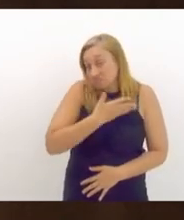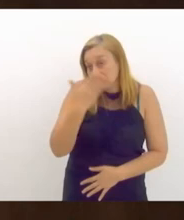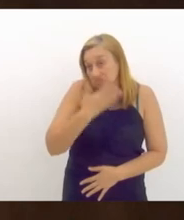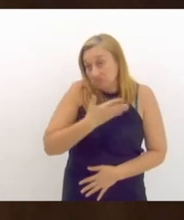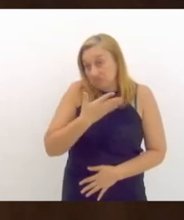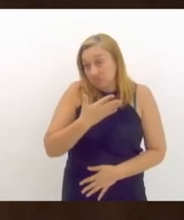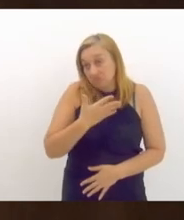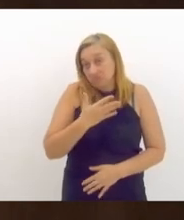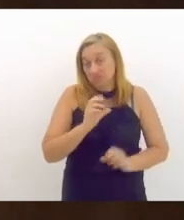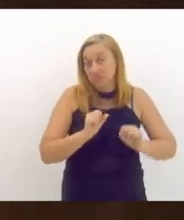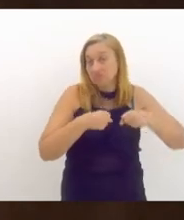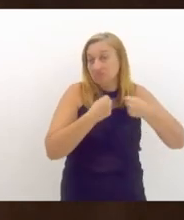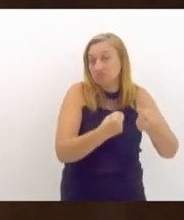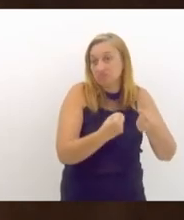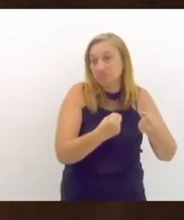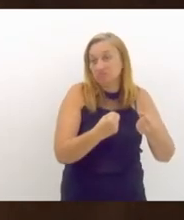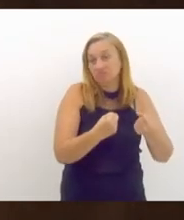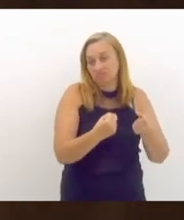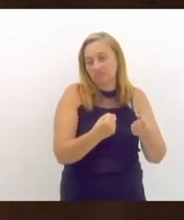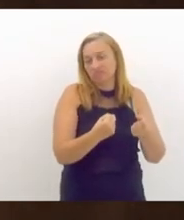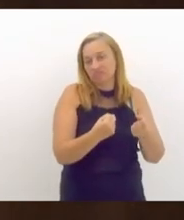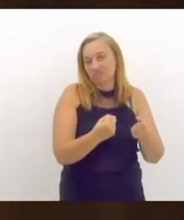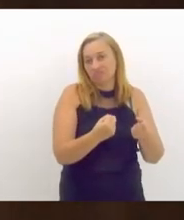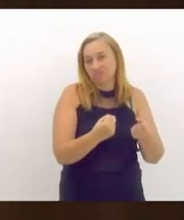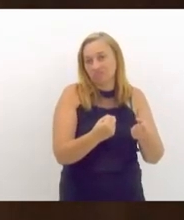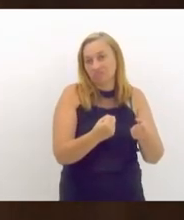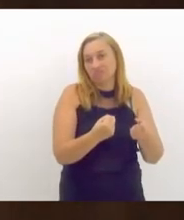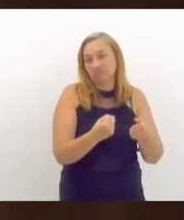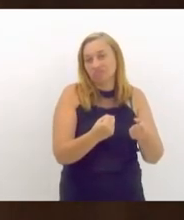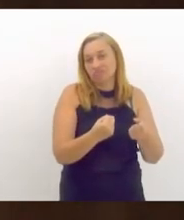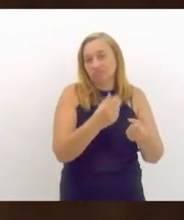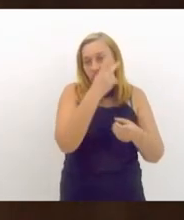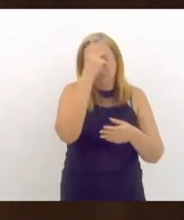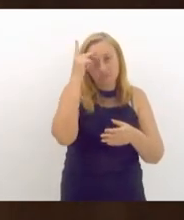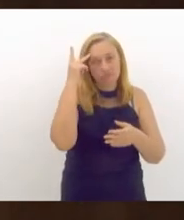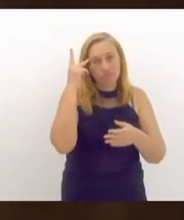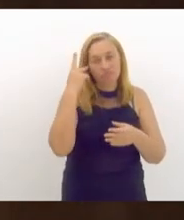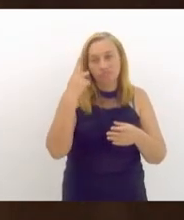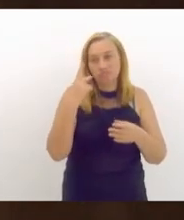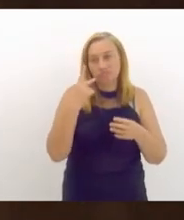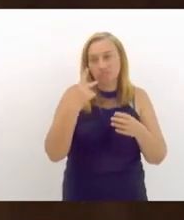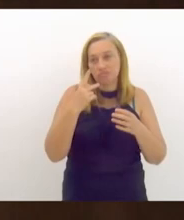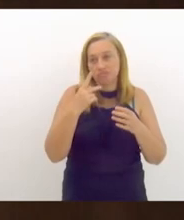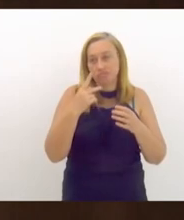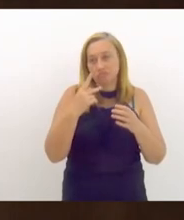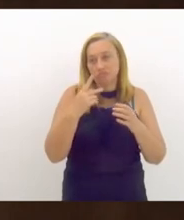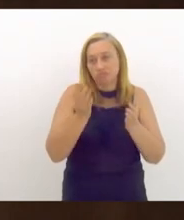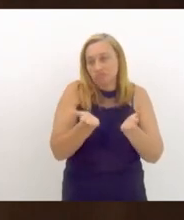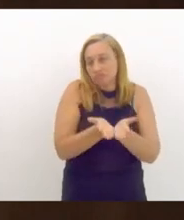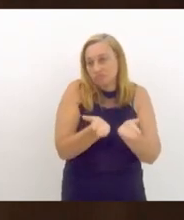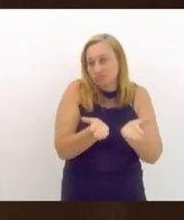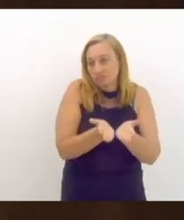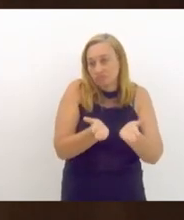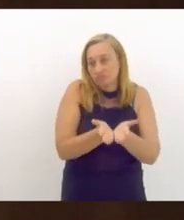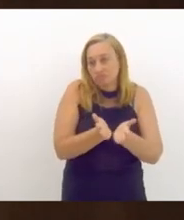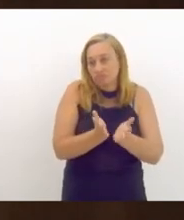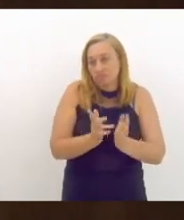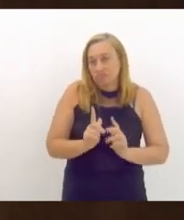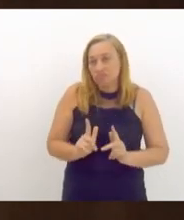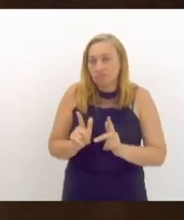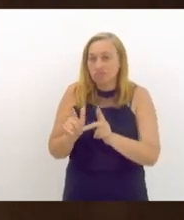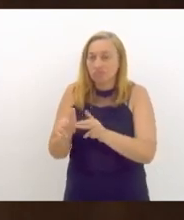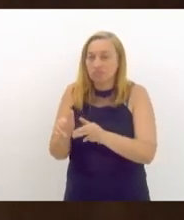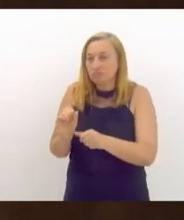dos evangélicos essa defesa veemente quando isso se faz em favor